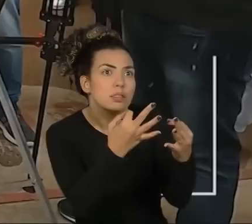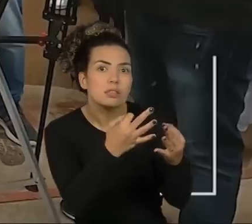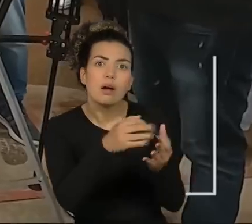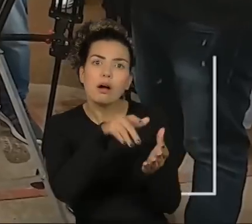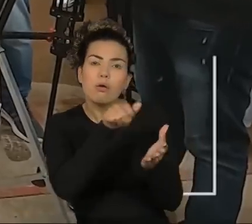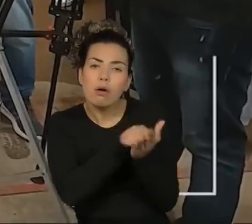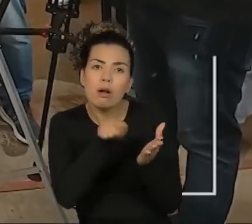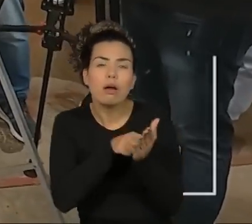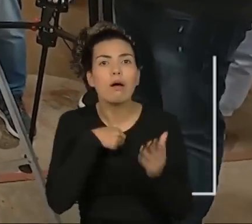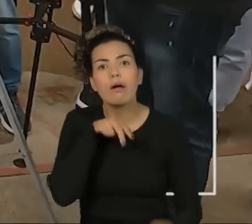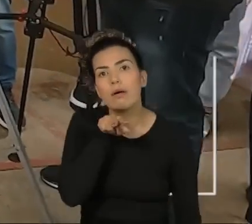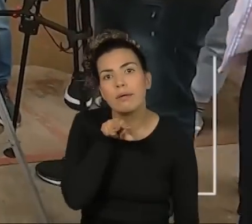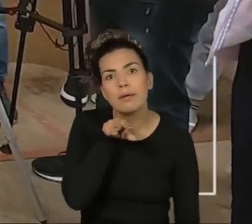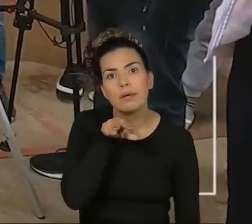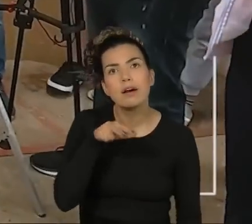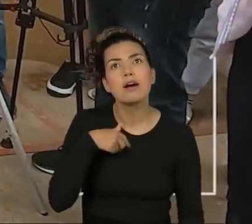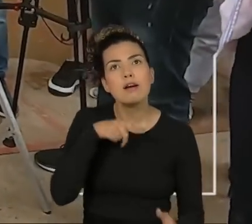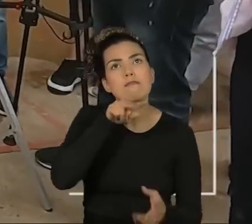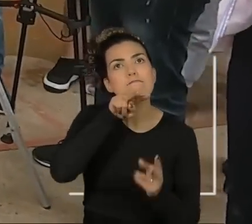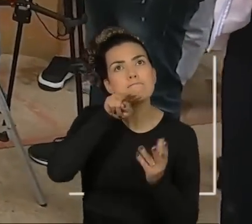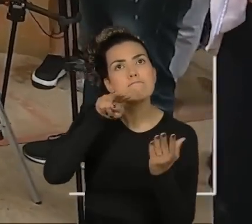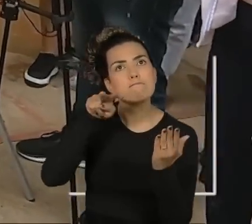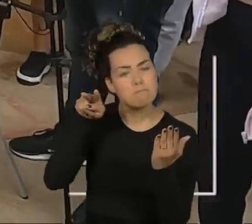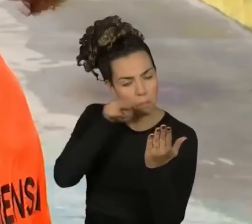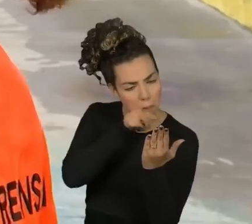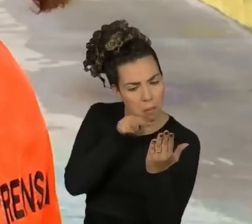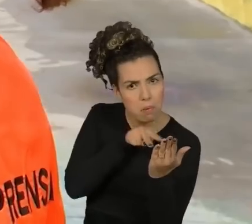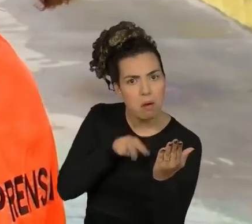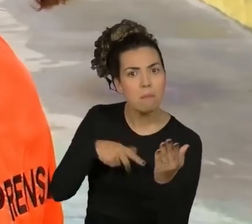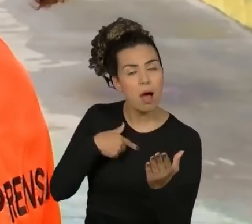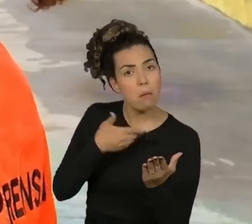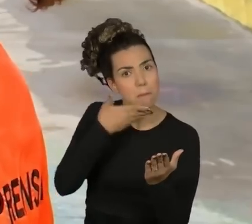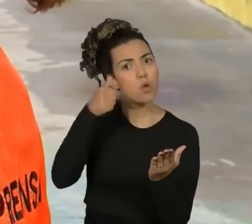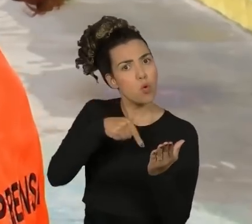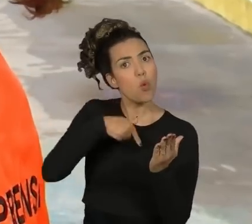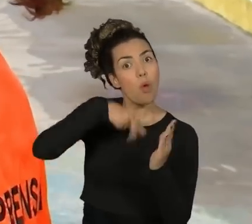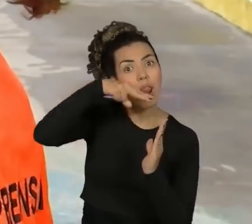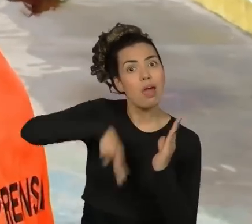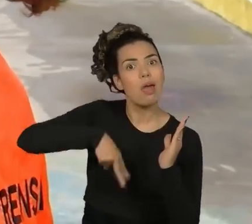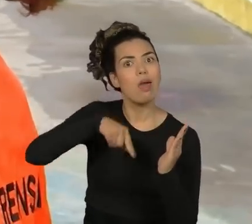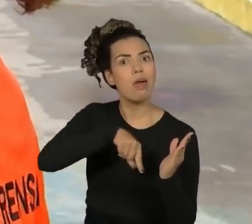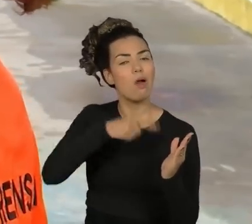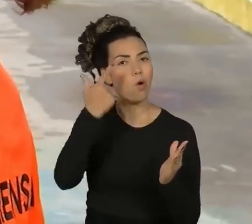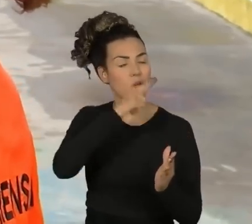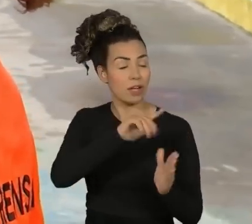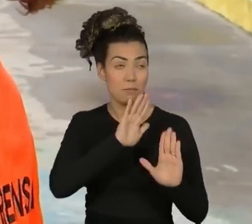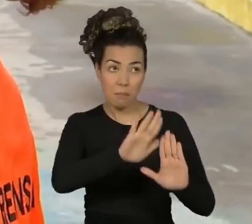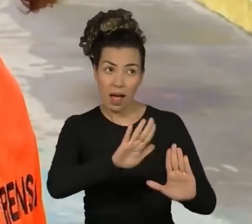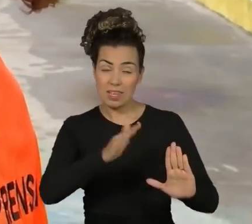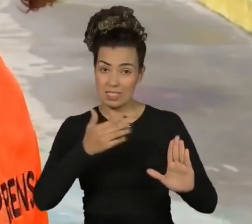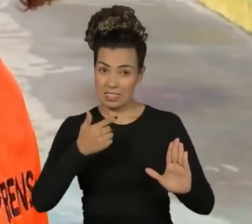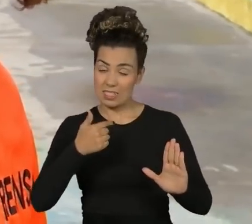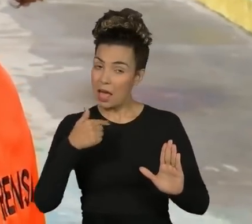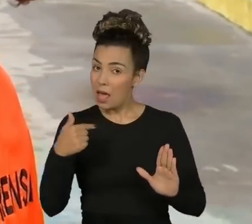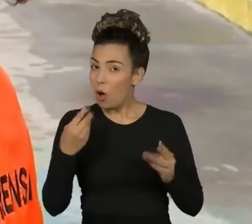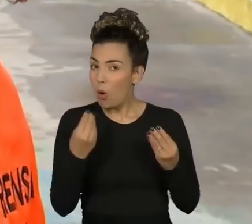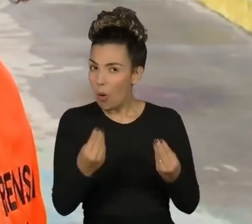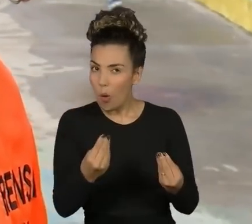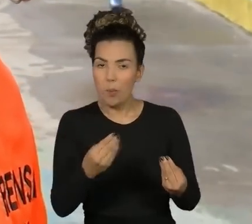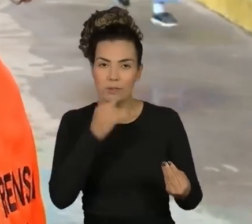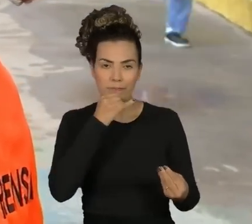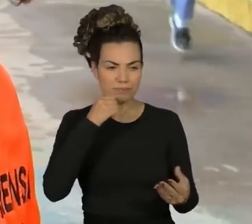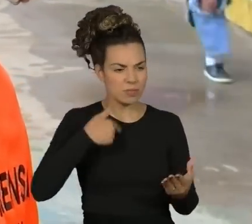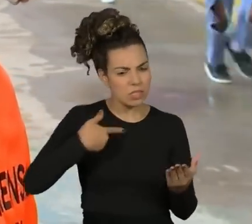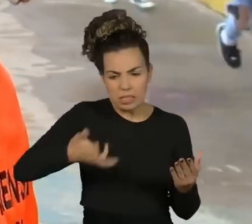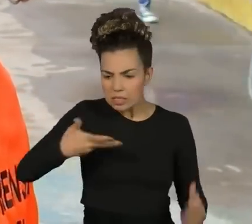ler, então acho que melhorou a minha parte mais da leitura, sabe? Os pontos suíços são que se eu tô com pressa, né, pra pegar e